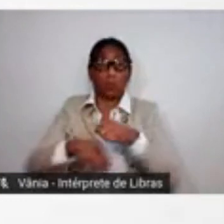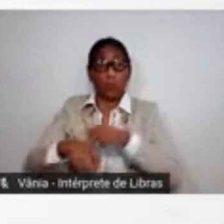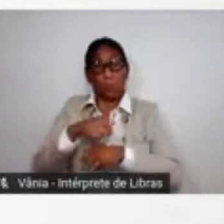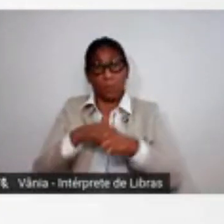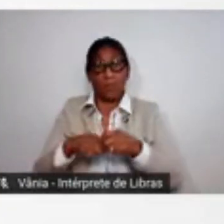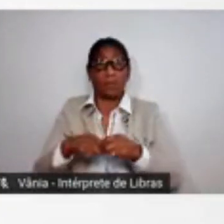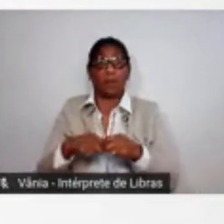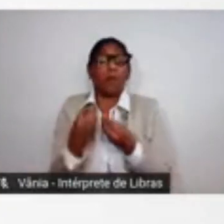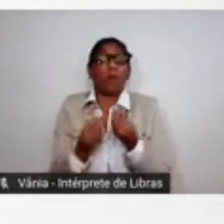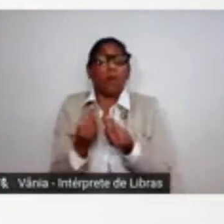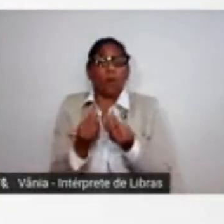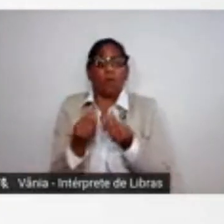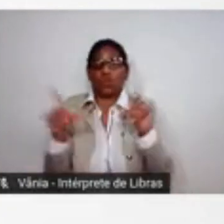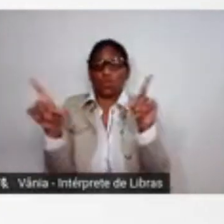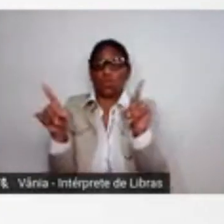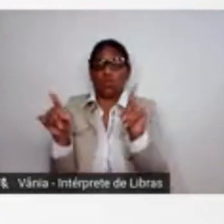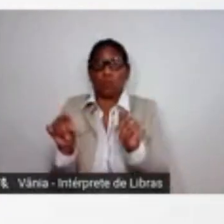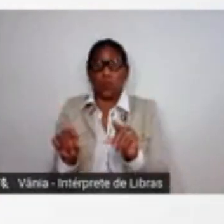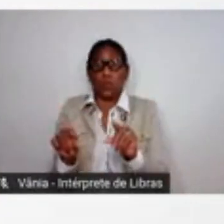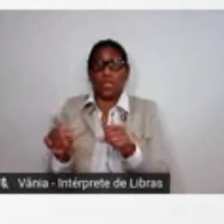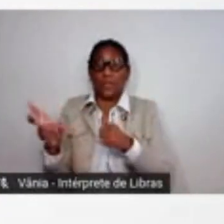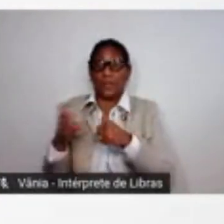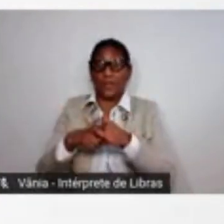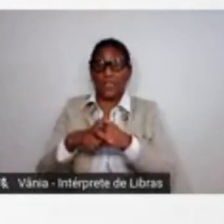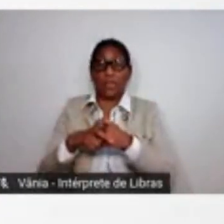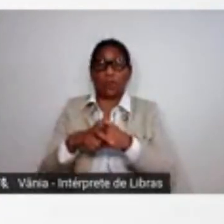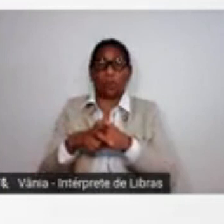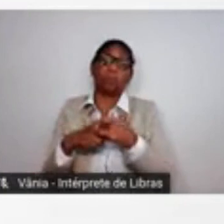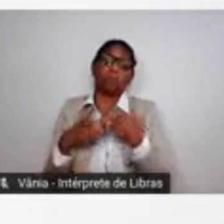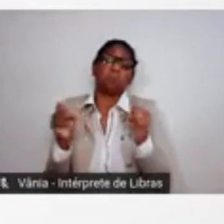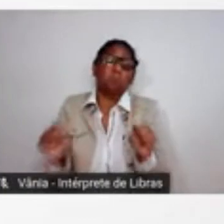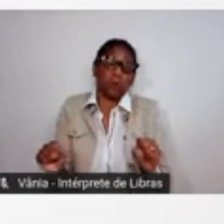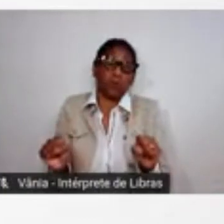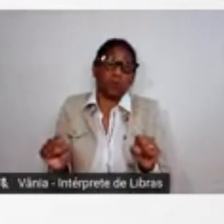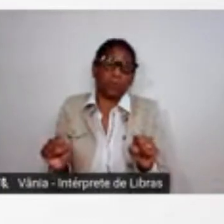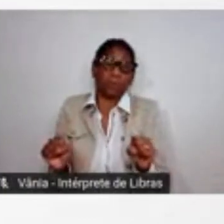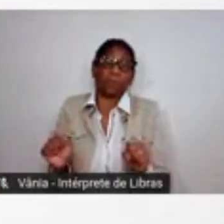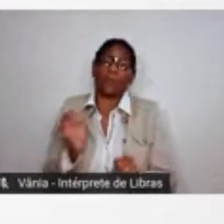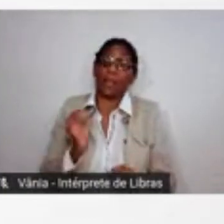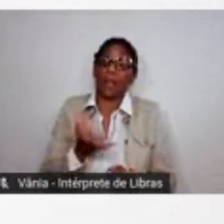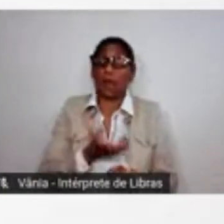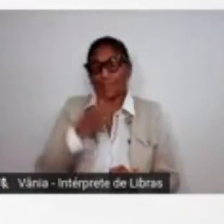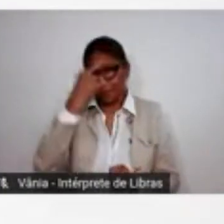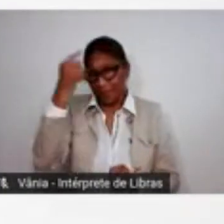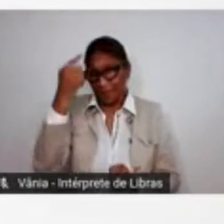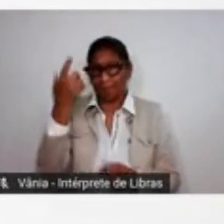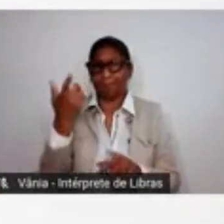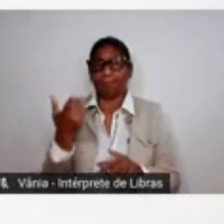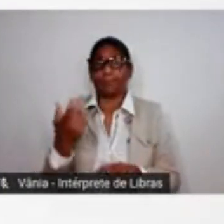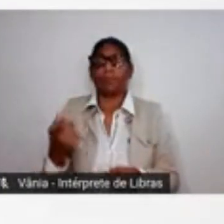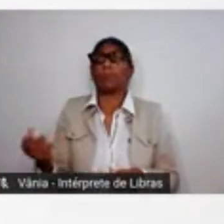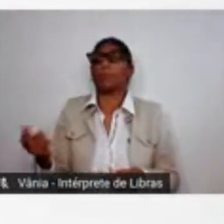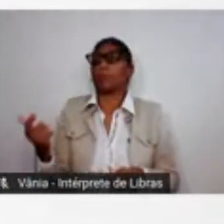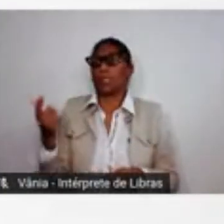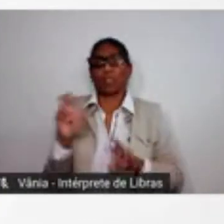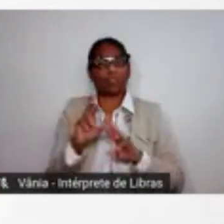de fazer com que o vírus circule menos. Essa é a nossa intenção. A nossa intenção não tem a ver com